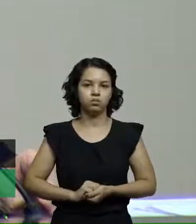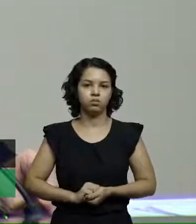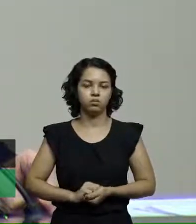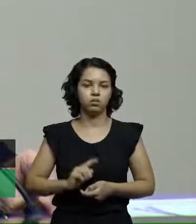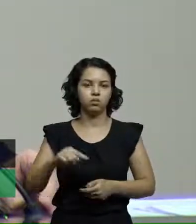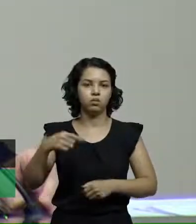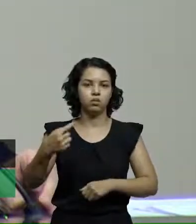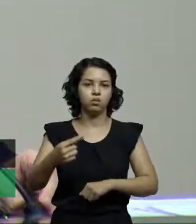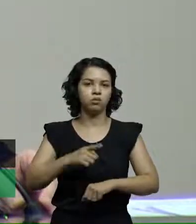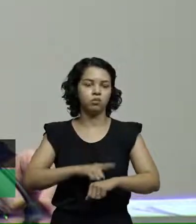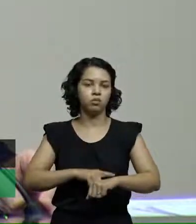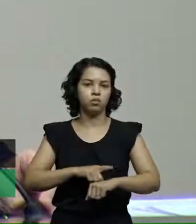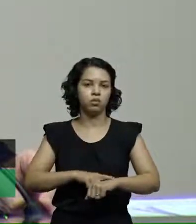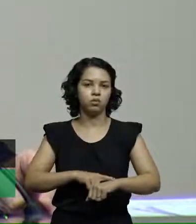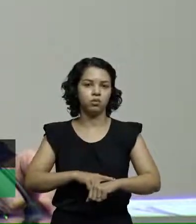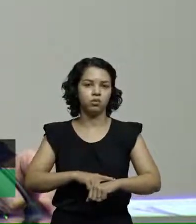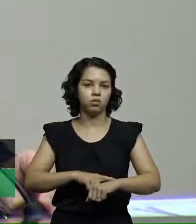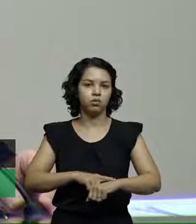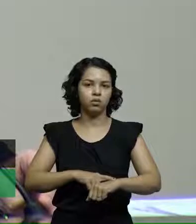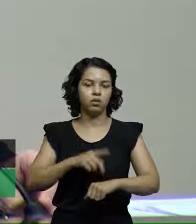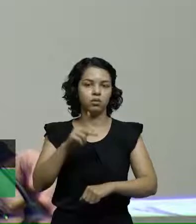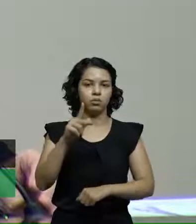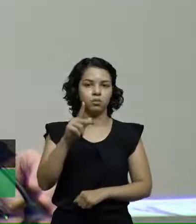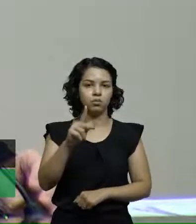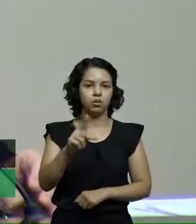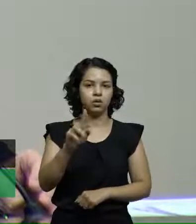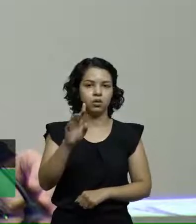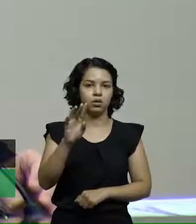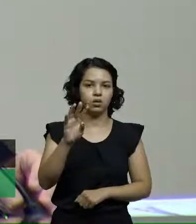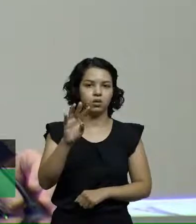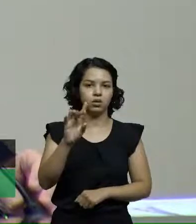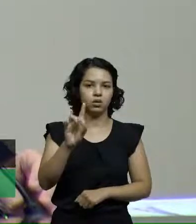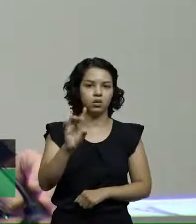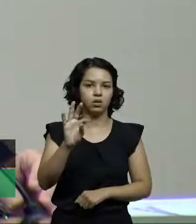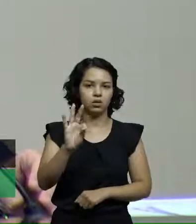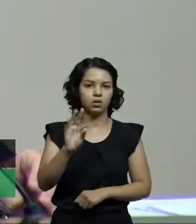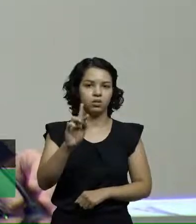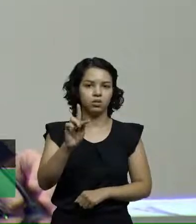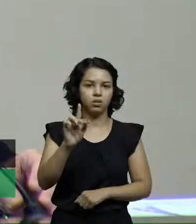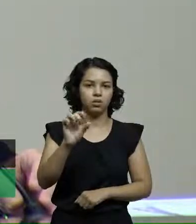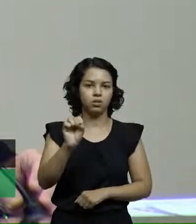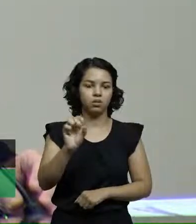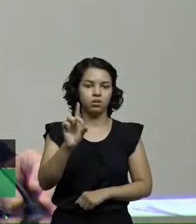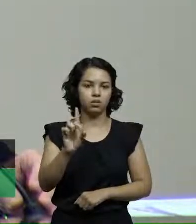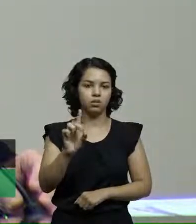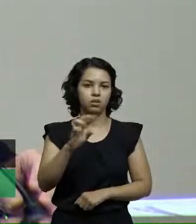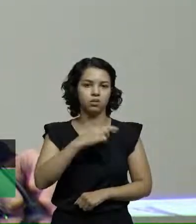Próximo horário ao bloco PDT-PSD Republicano.